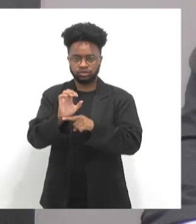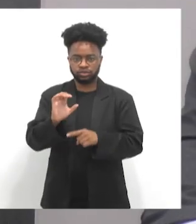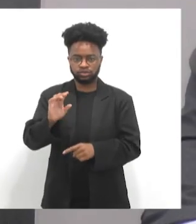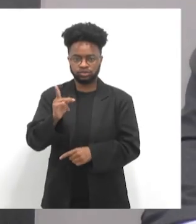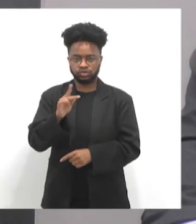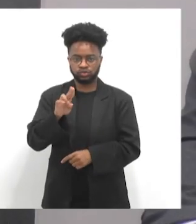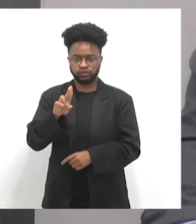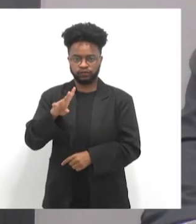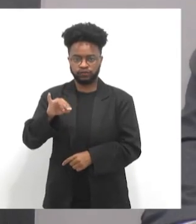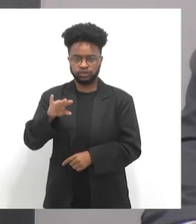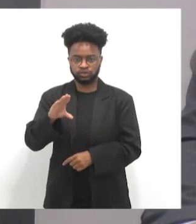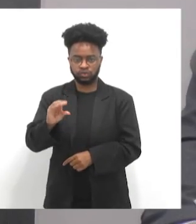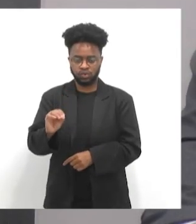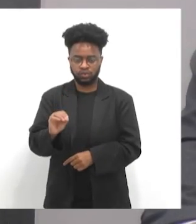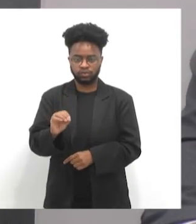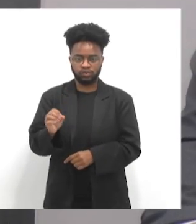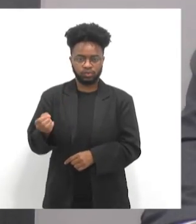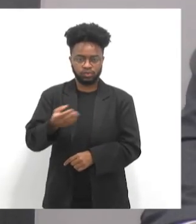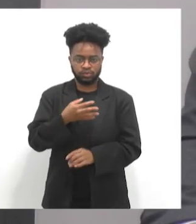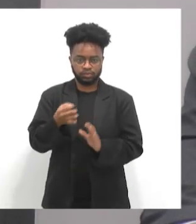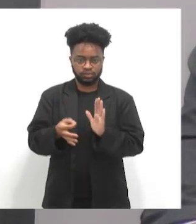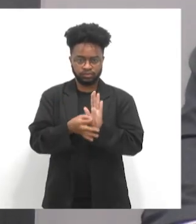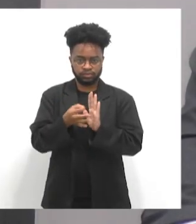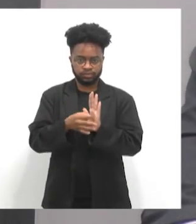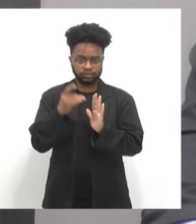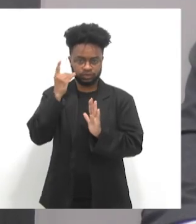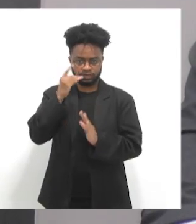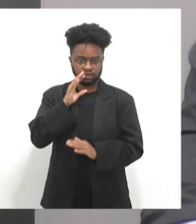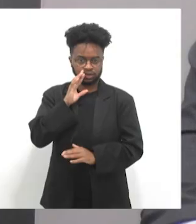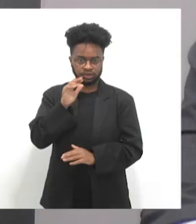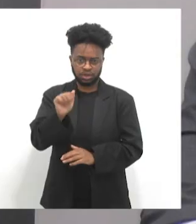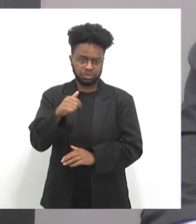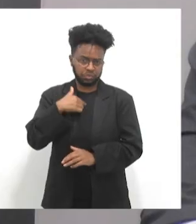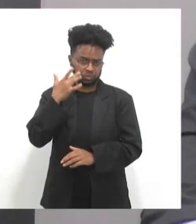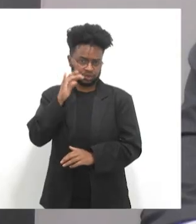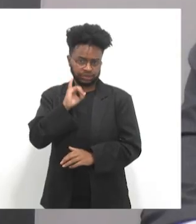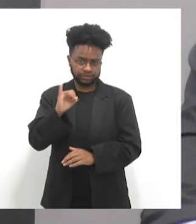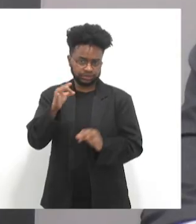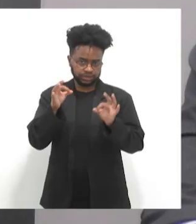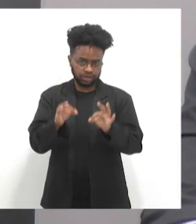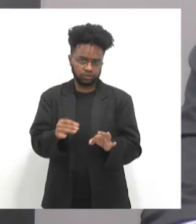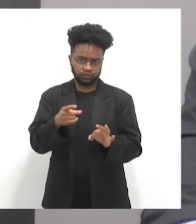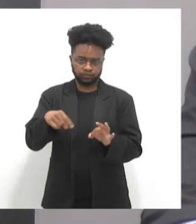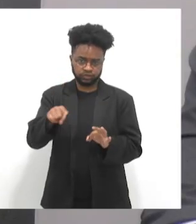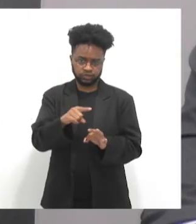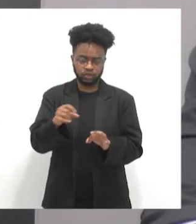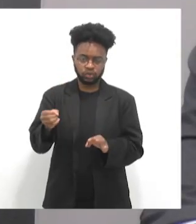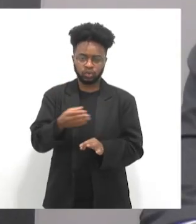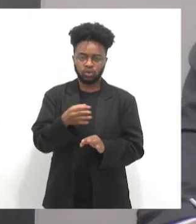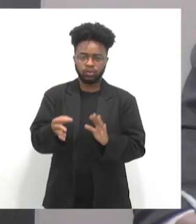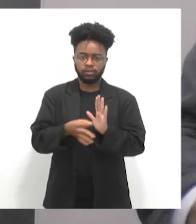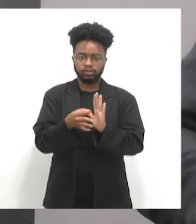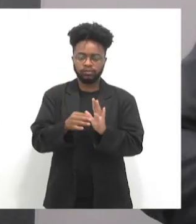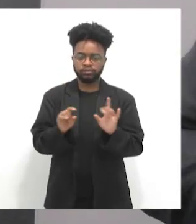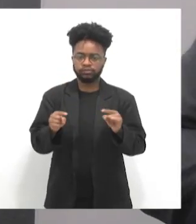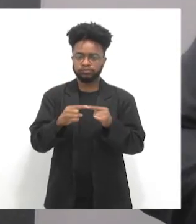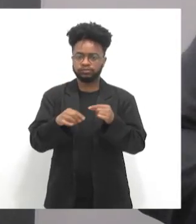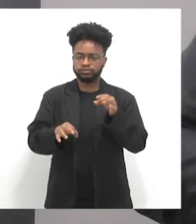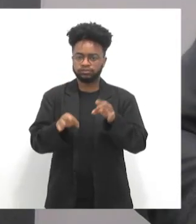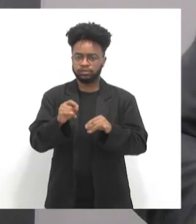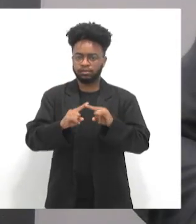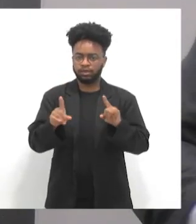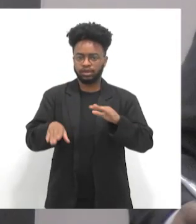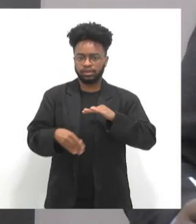novo parecer do deputado Rodrigo Amorim, não sei se está atualizado na lista de vocês, o novo parecer é pela juridicidade com